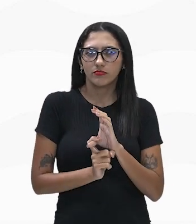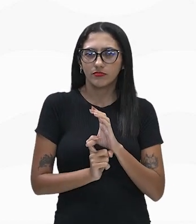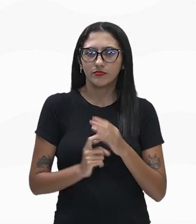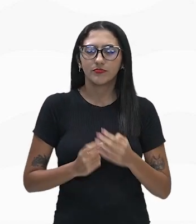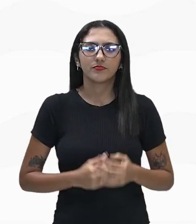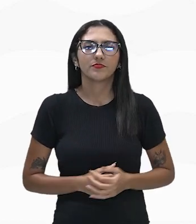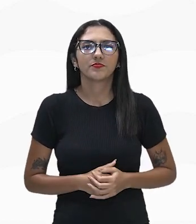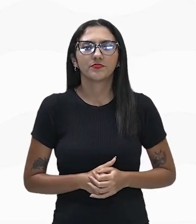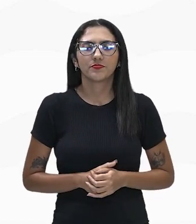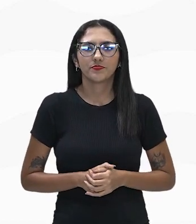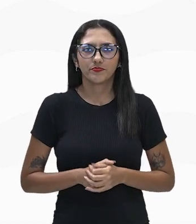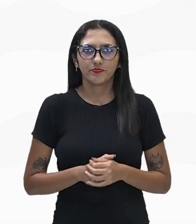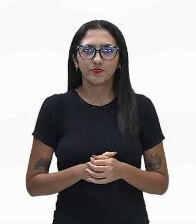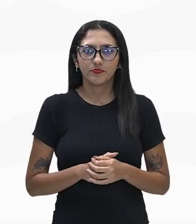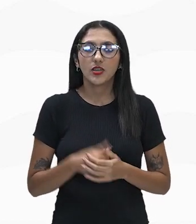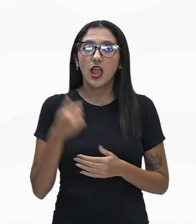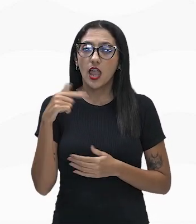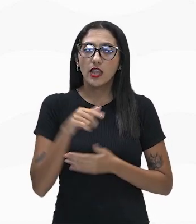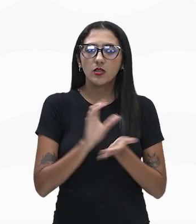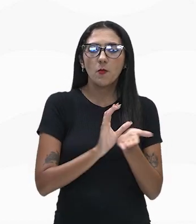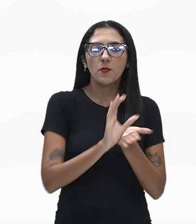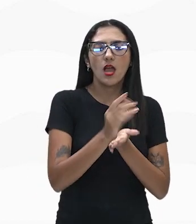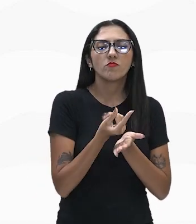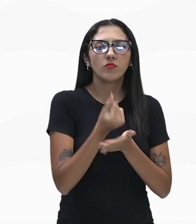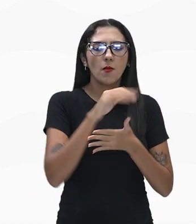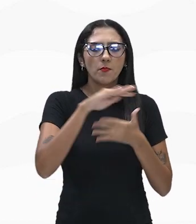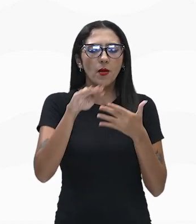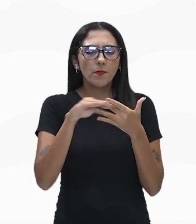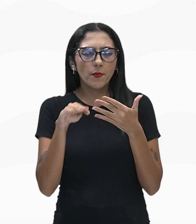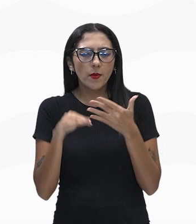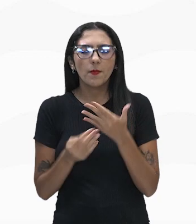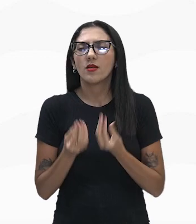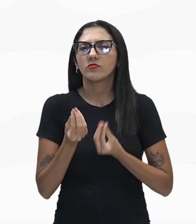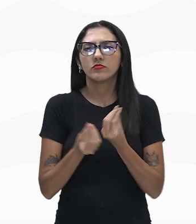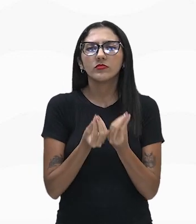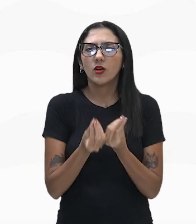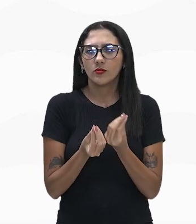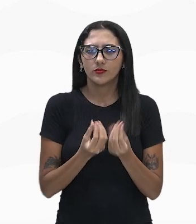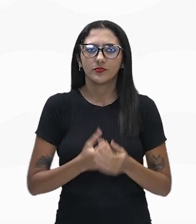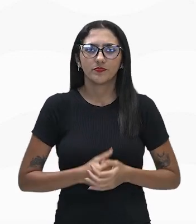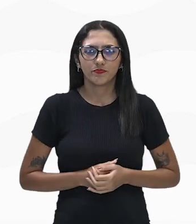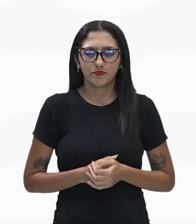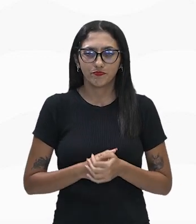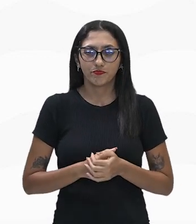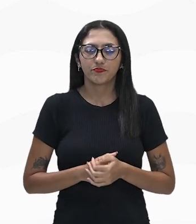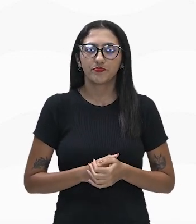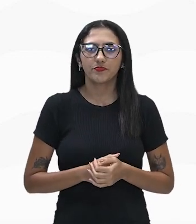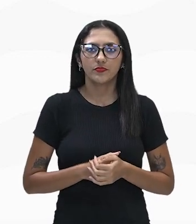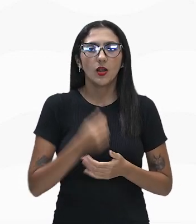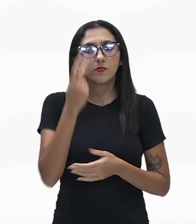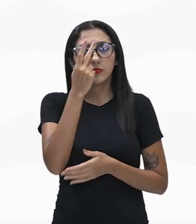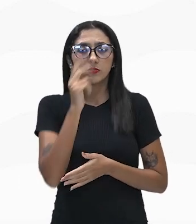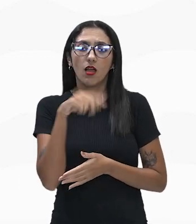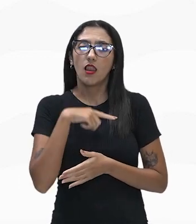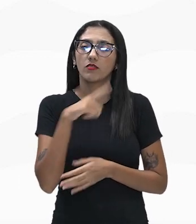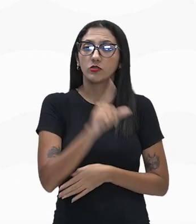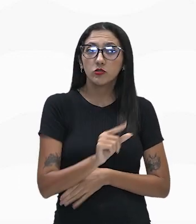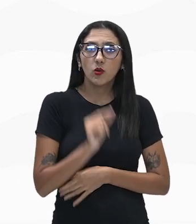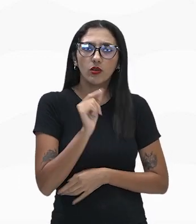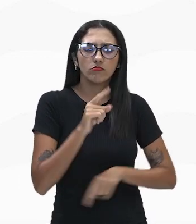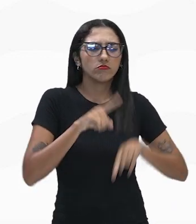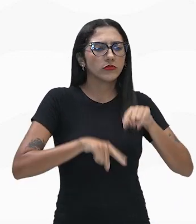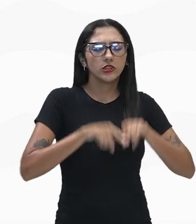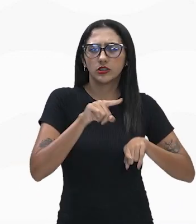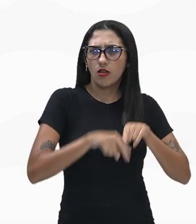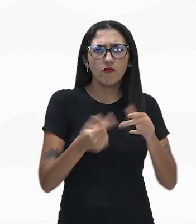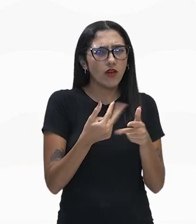empréstimo. O financiamento funciona da seguinte forma: o contratante escolhe o bem a ser